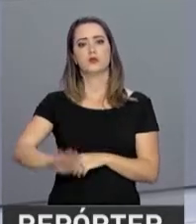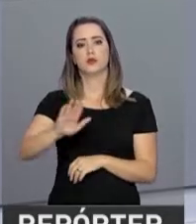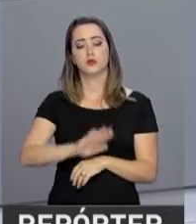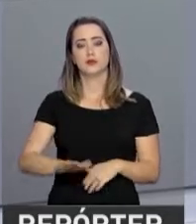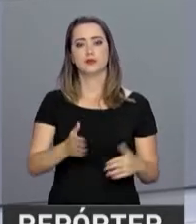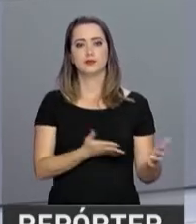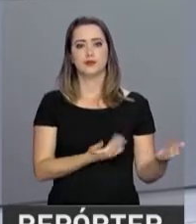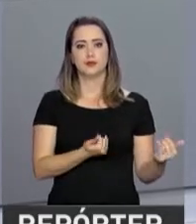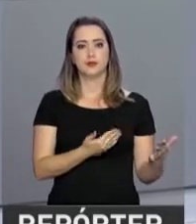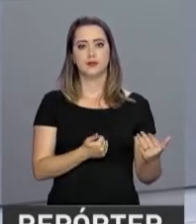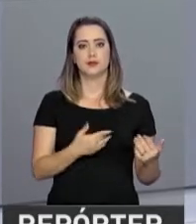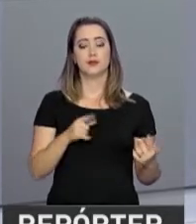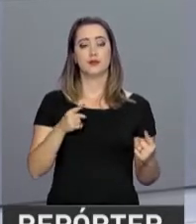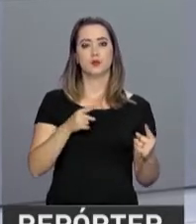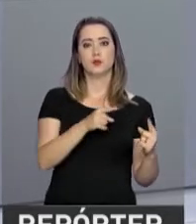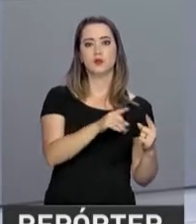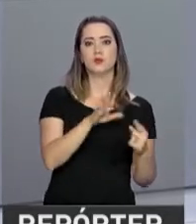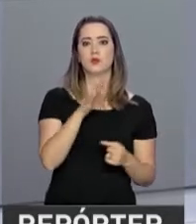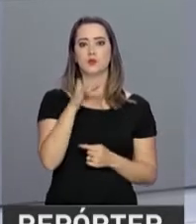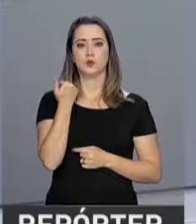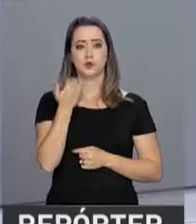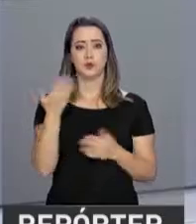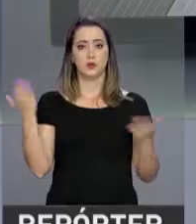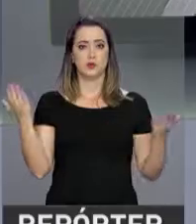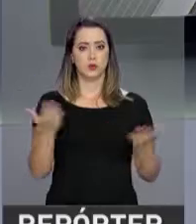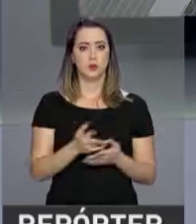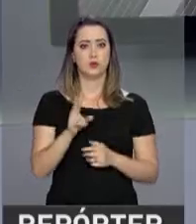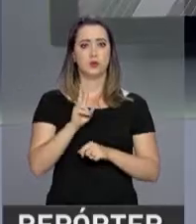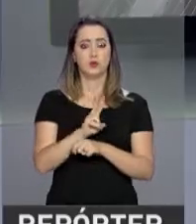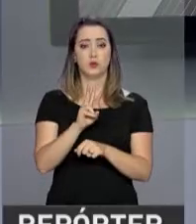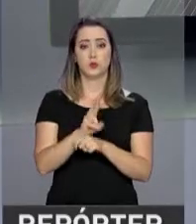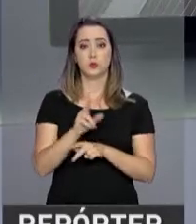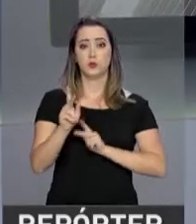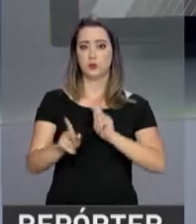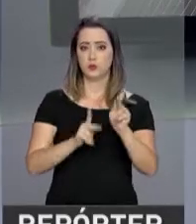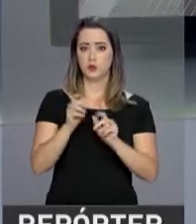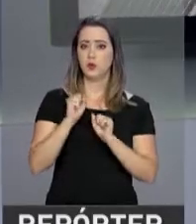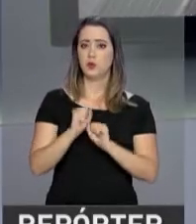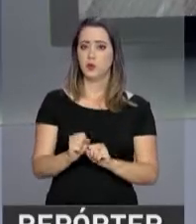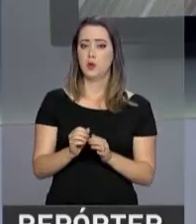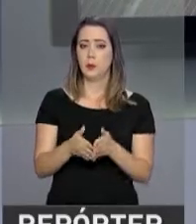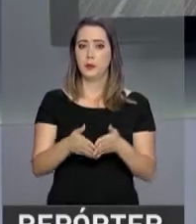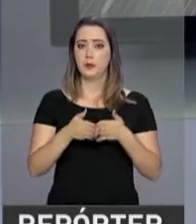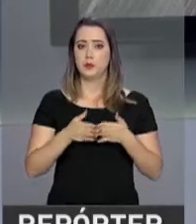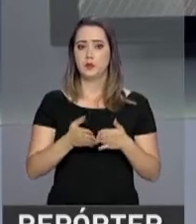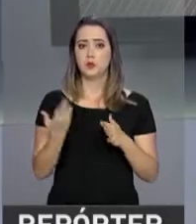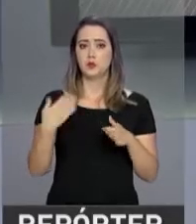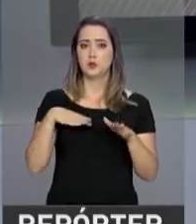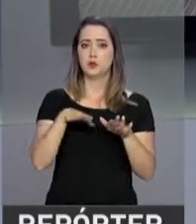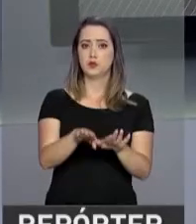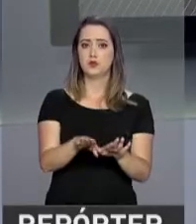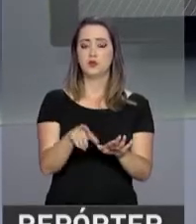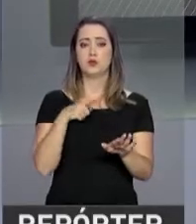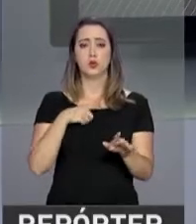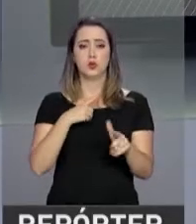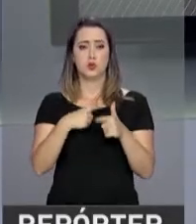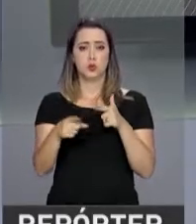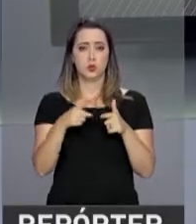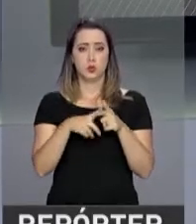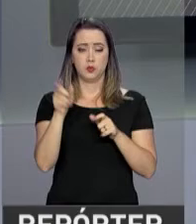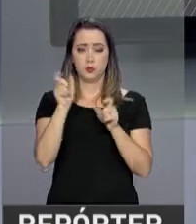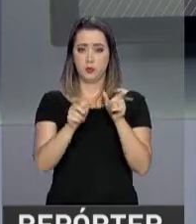a crianças e adolescentes ameaçados de morte agora a defensoria pública vai poder solicitar a inclusão de